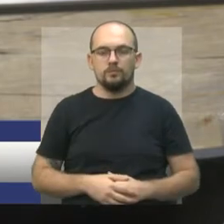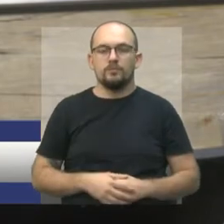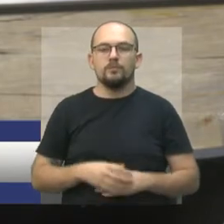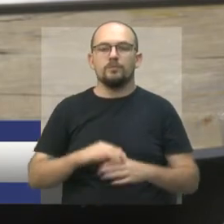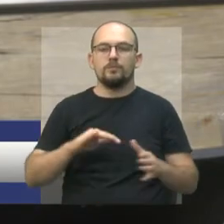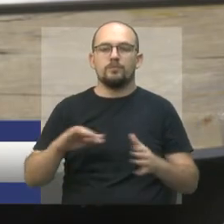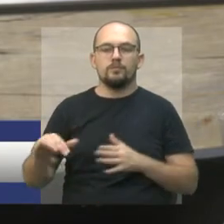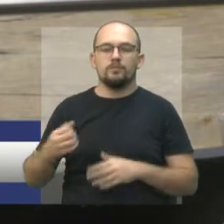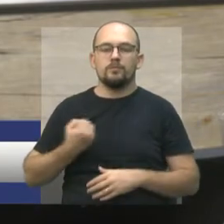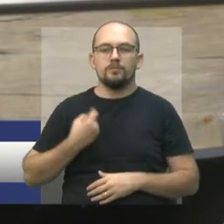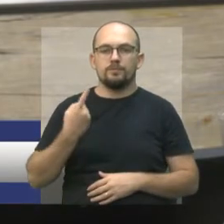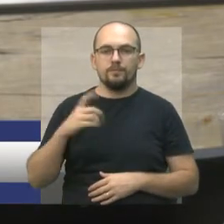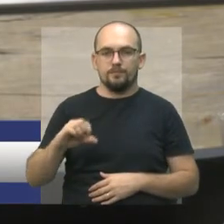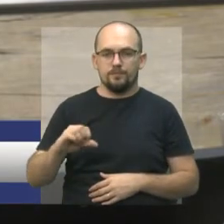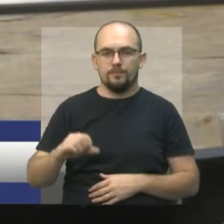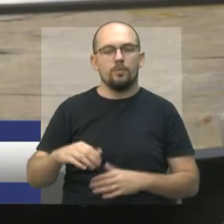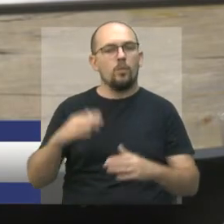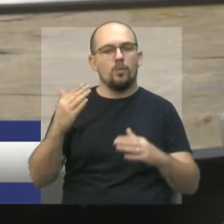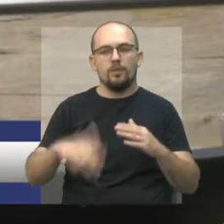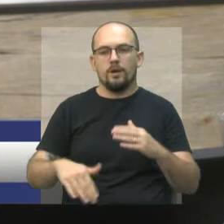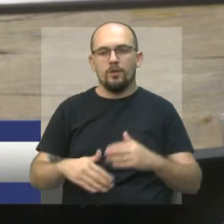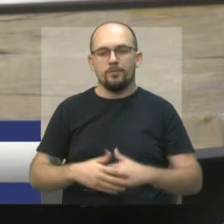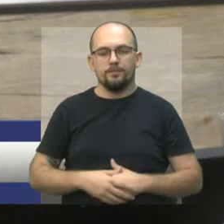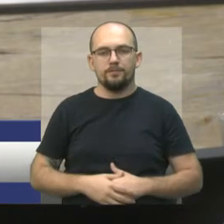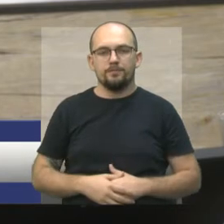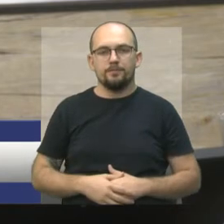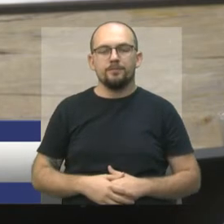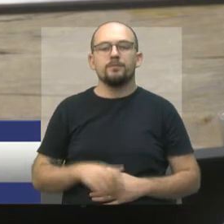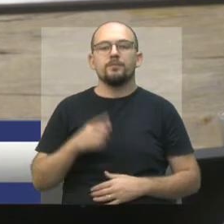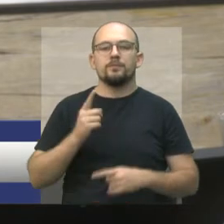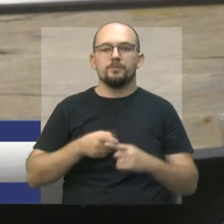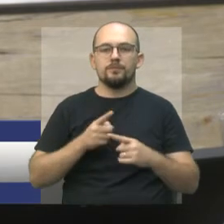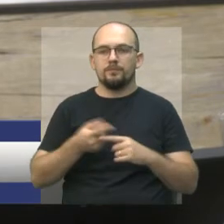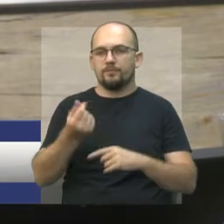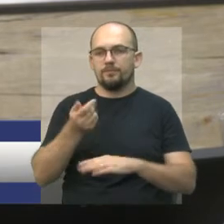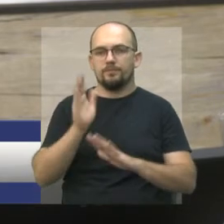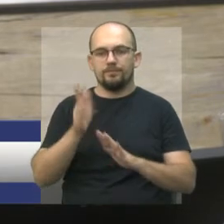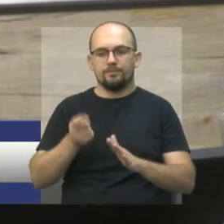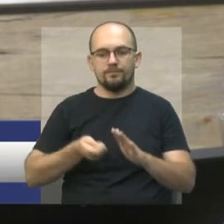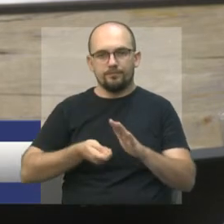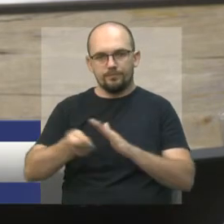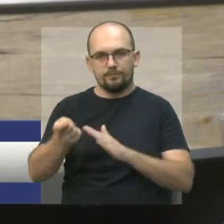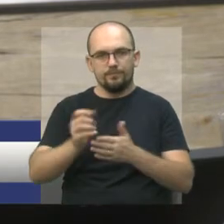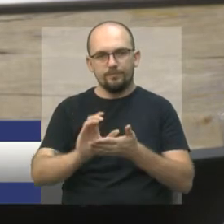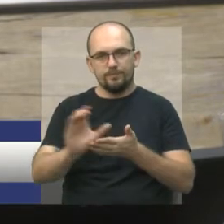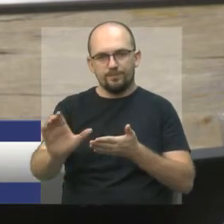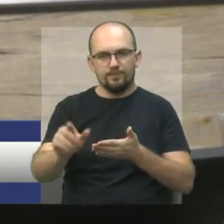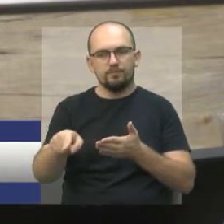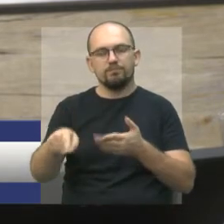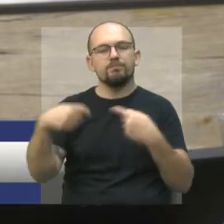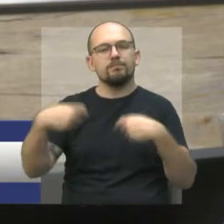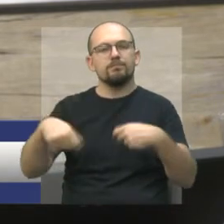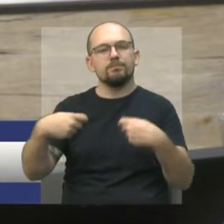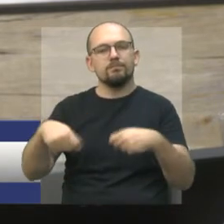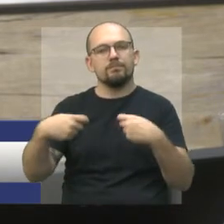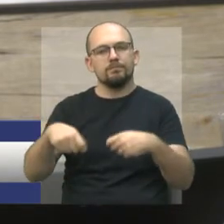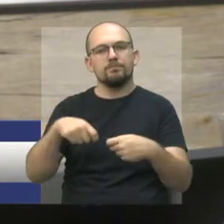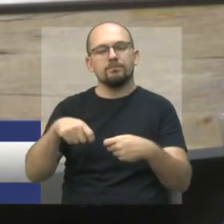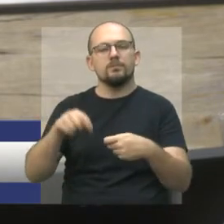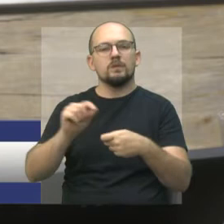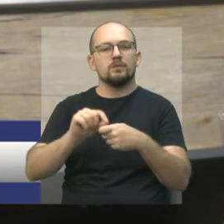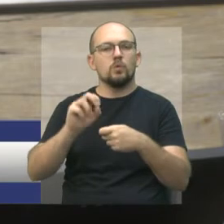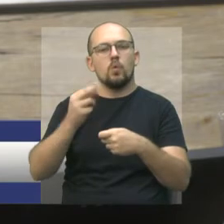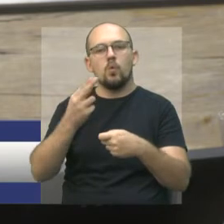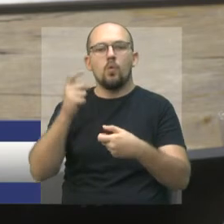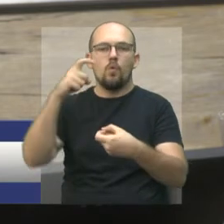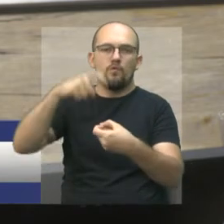número 19, contrário. Vez que a destinação de recursos à promoção dos investimentos necessários a celebrar ou manter